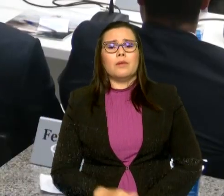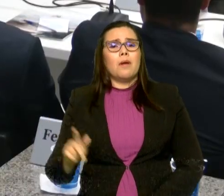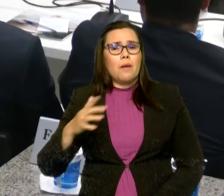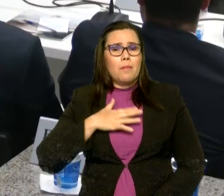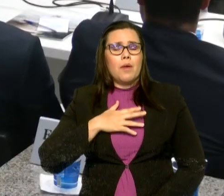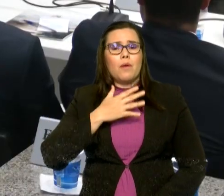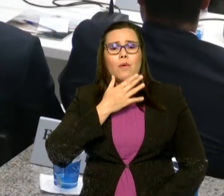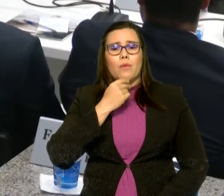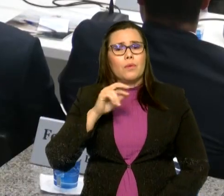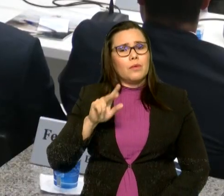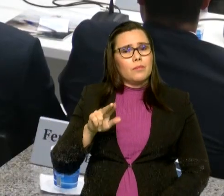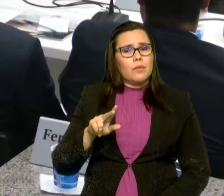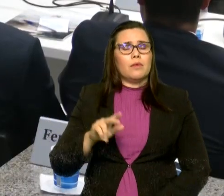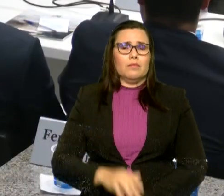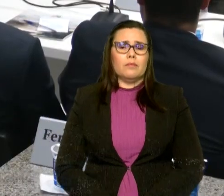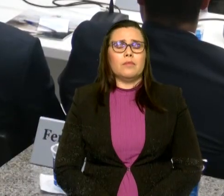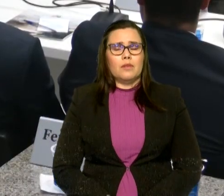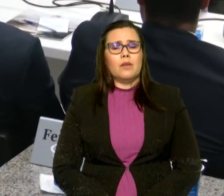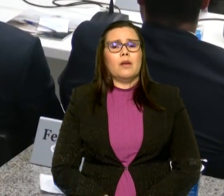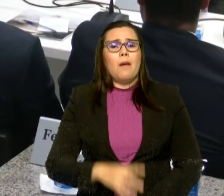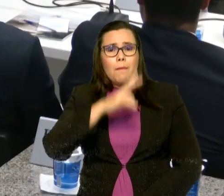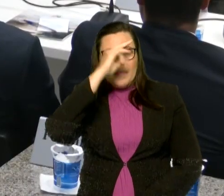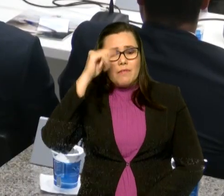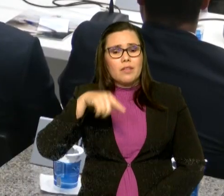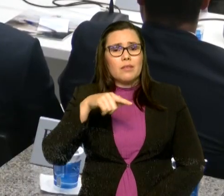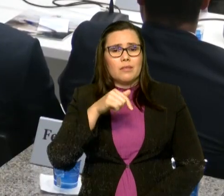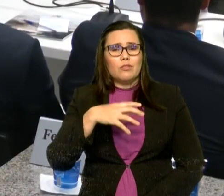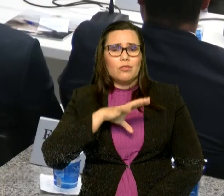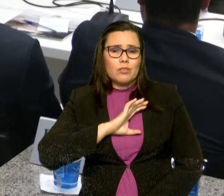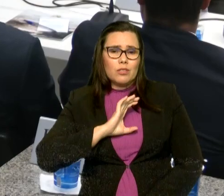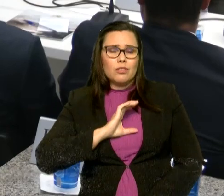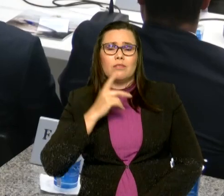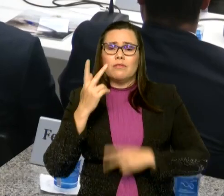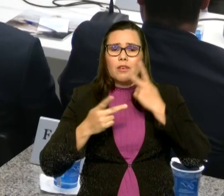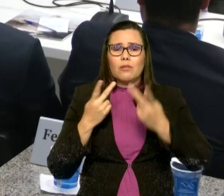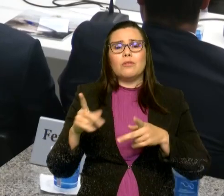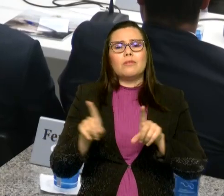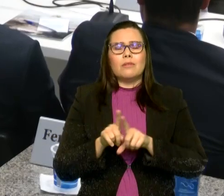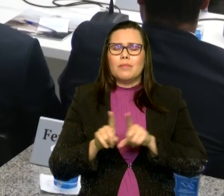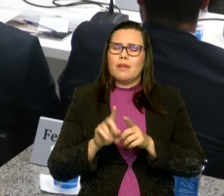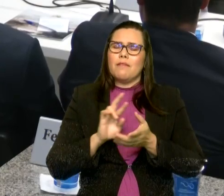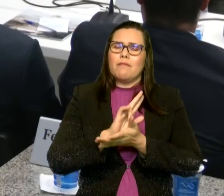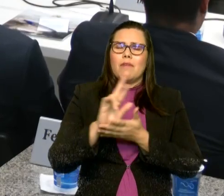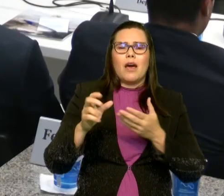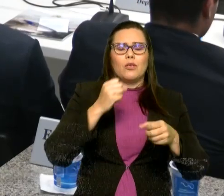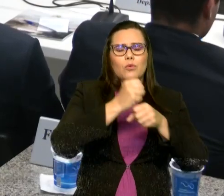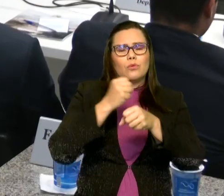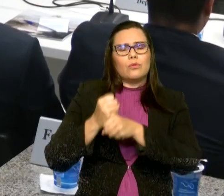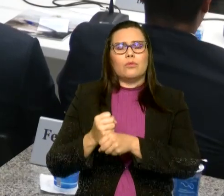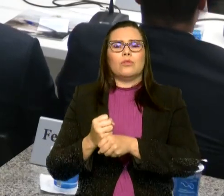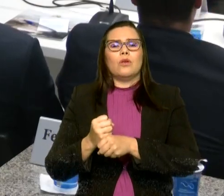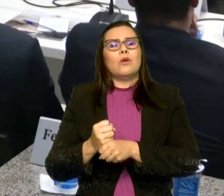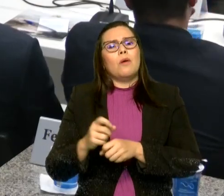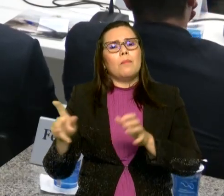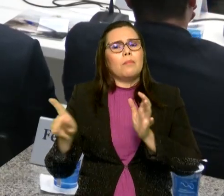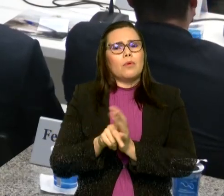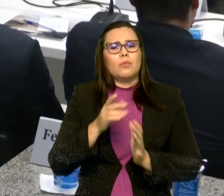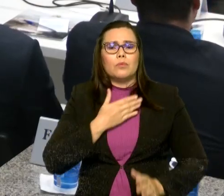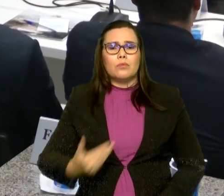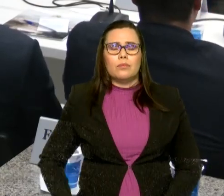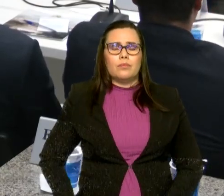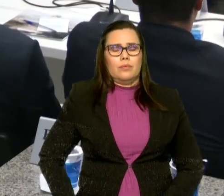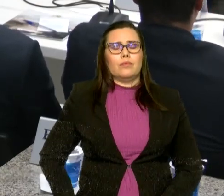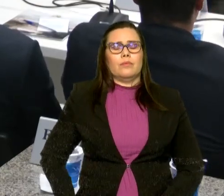Caxias, onde a população reconheceu. E nós teremos também entregas do governo do estado, a qual aqui, Ana, eu lembro muito bem quando